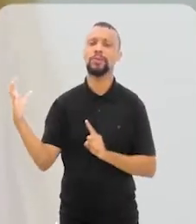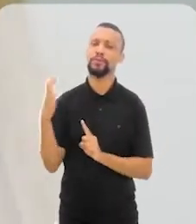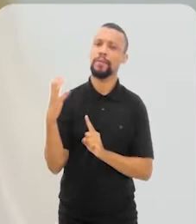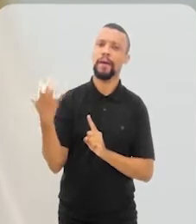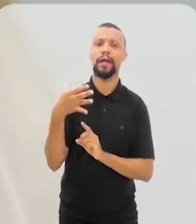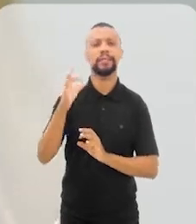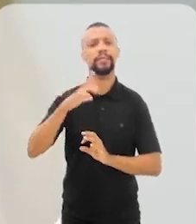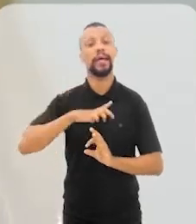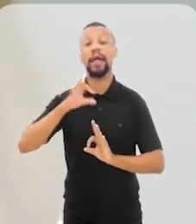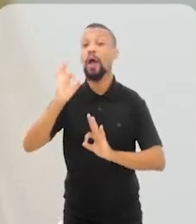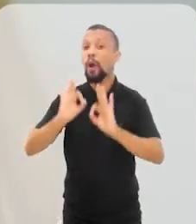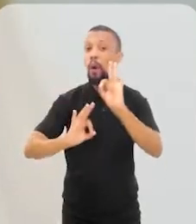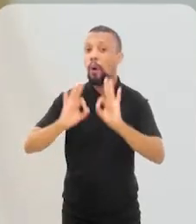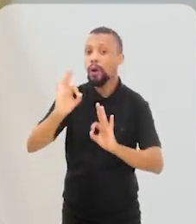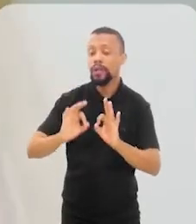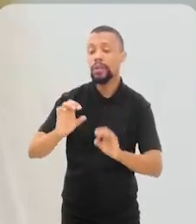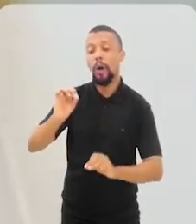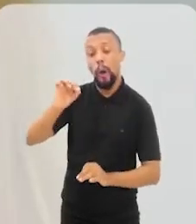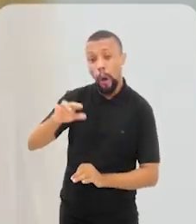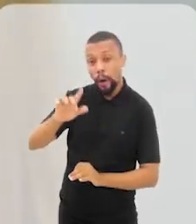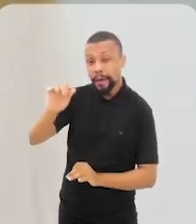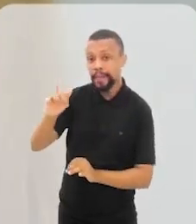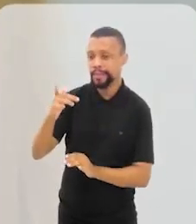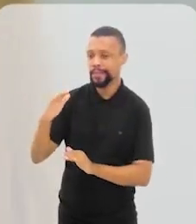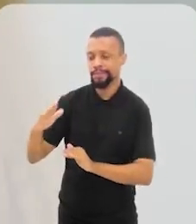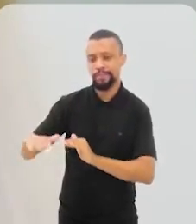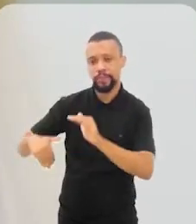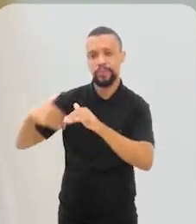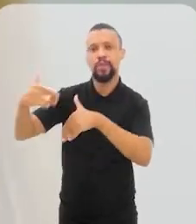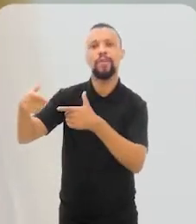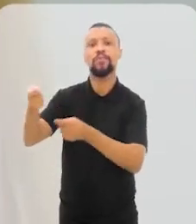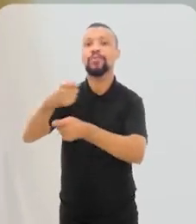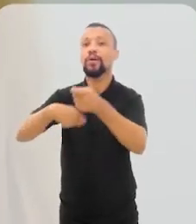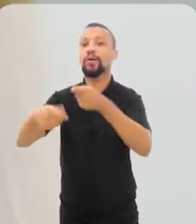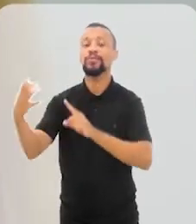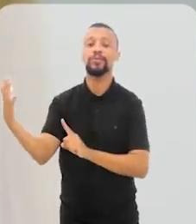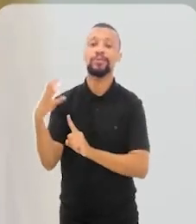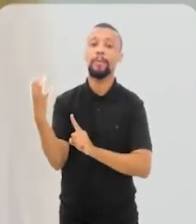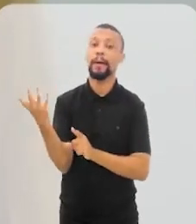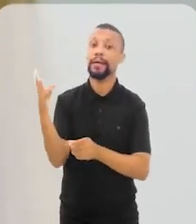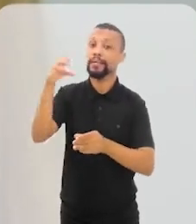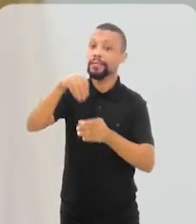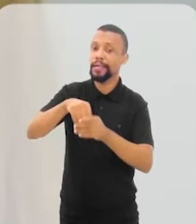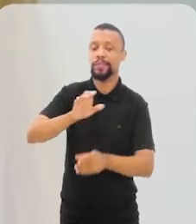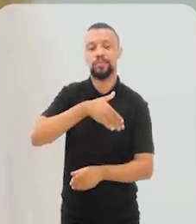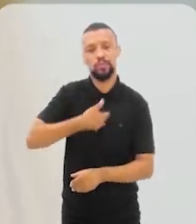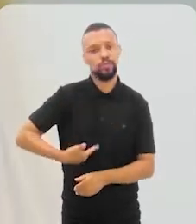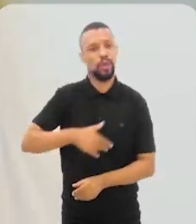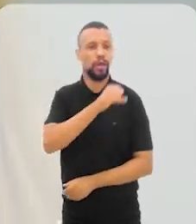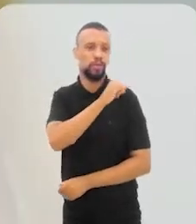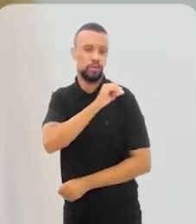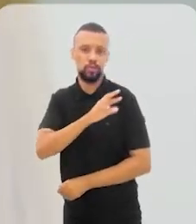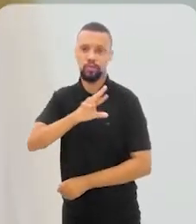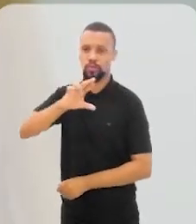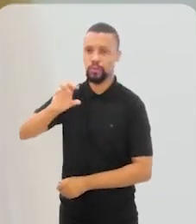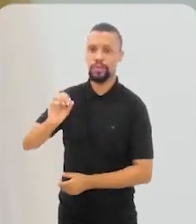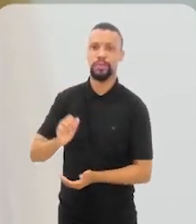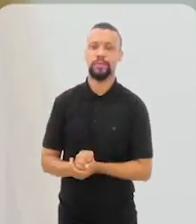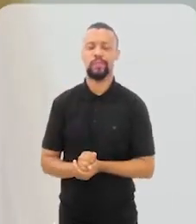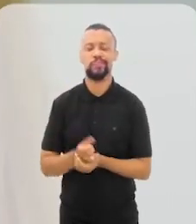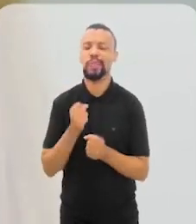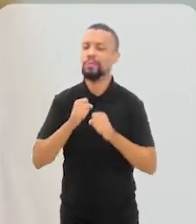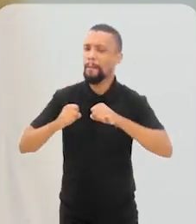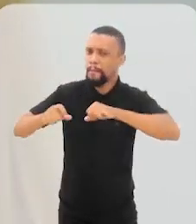reúne organizações, então, que desenvolvem os negócios de impacto no estado do Rio de Janeiro. Para o Movimento